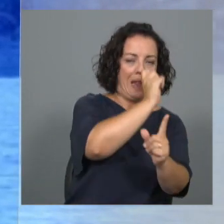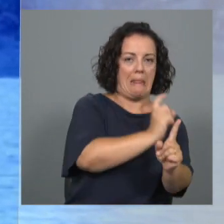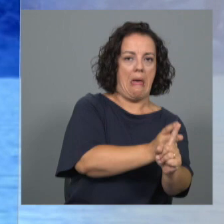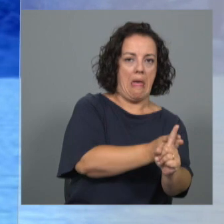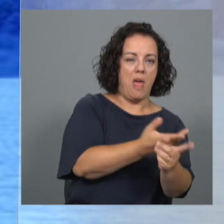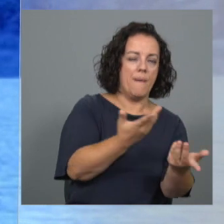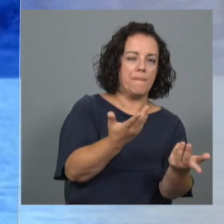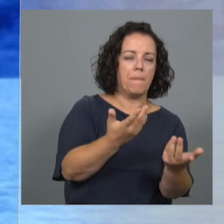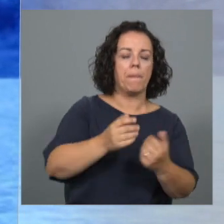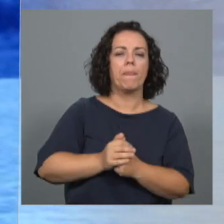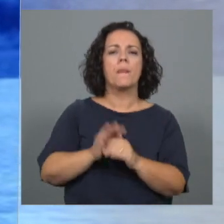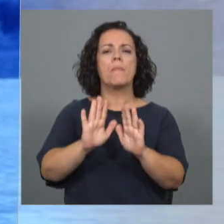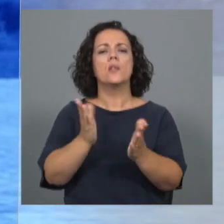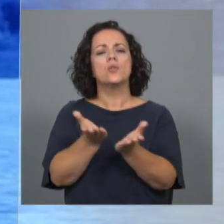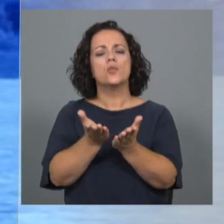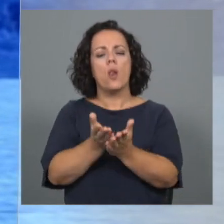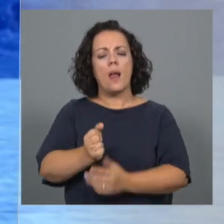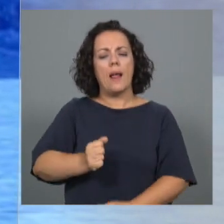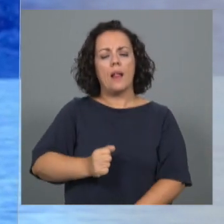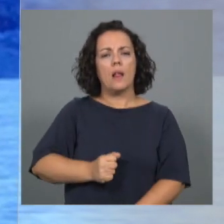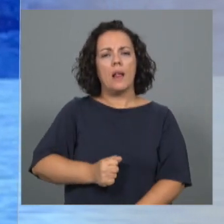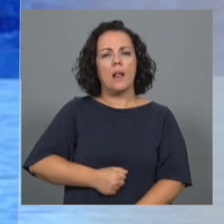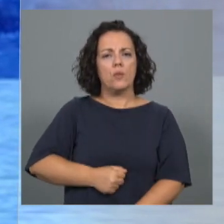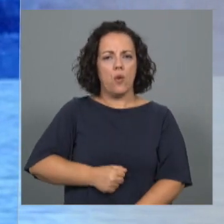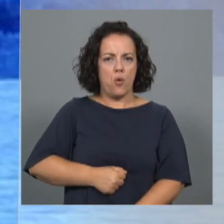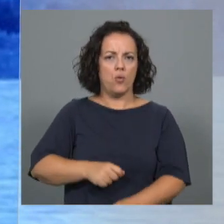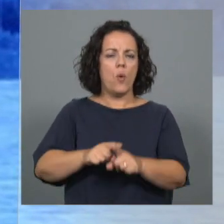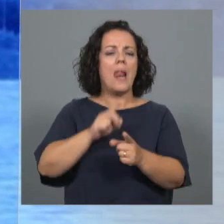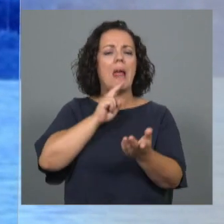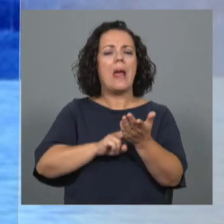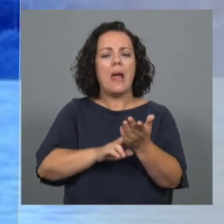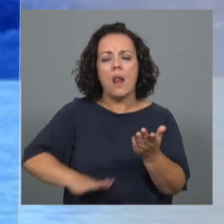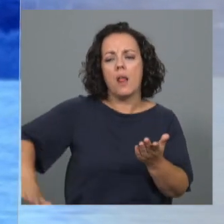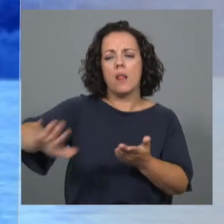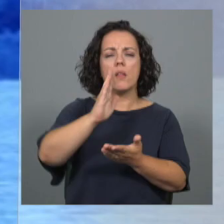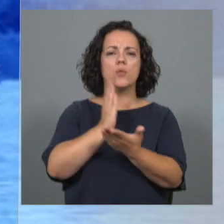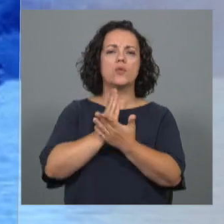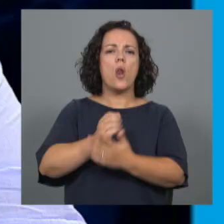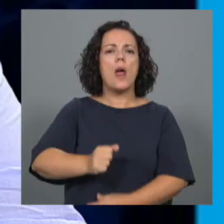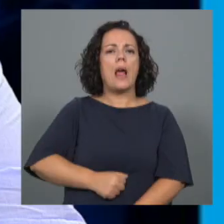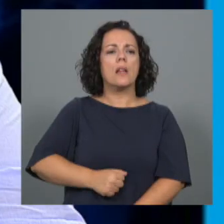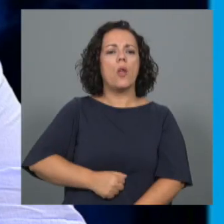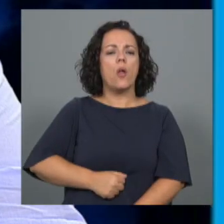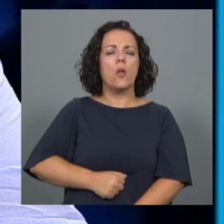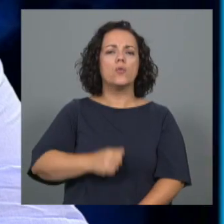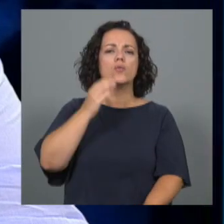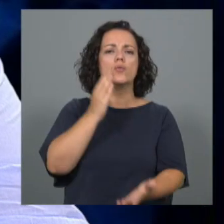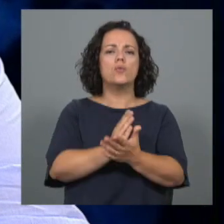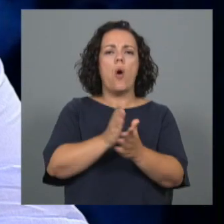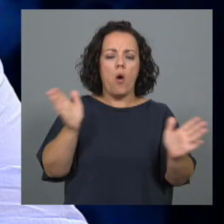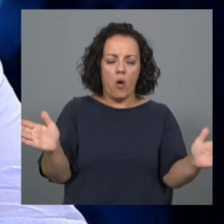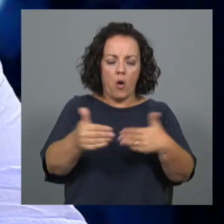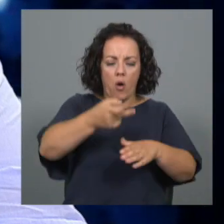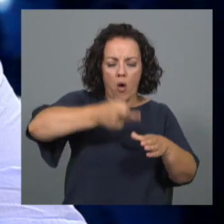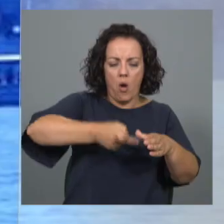Mas a escola católica, as realidades da escola católica não é apenas a dimensão fechada das escolas em si,